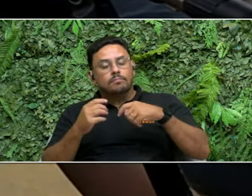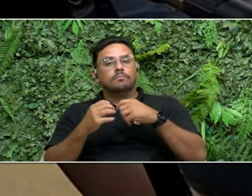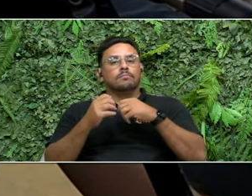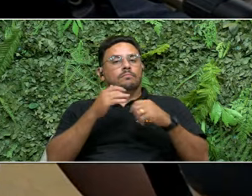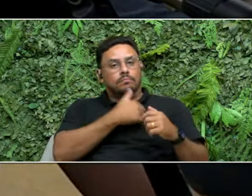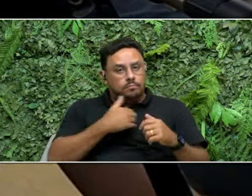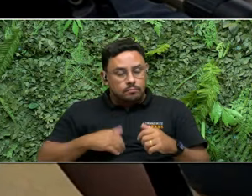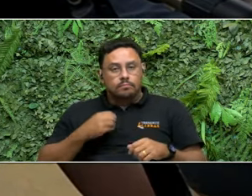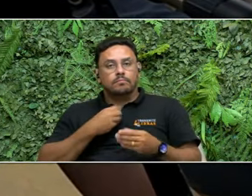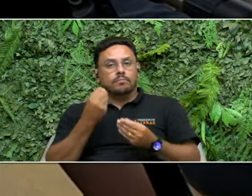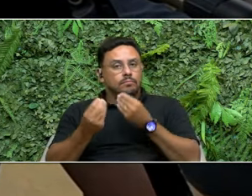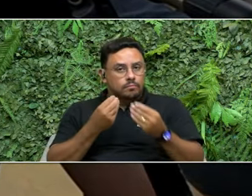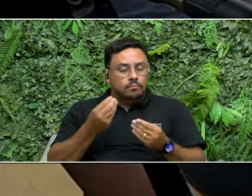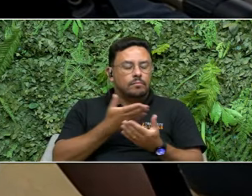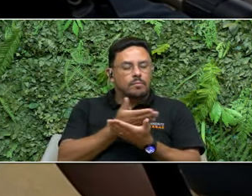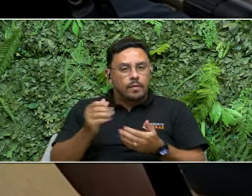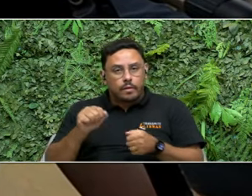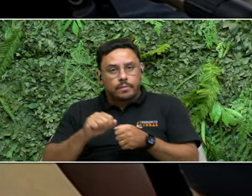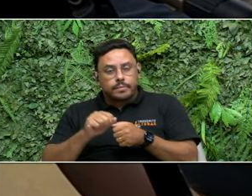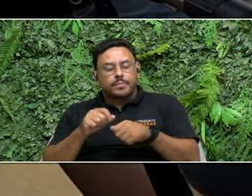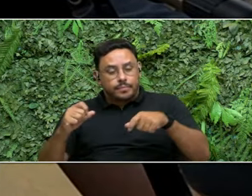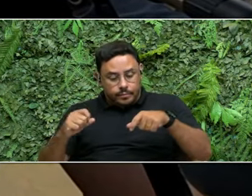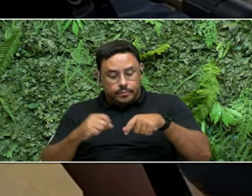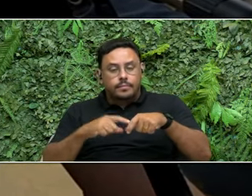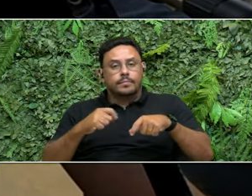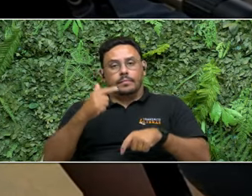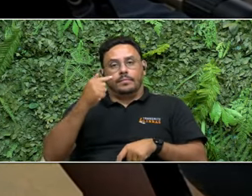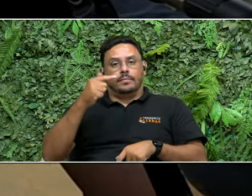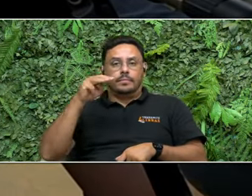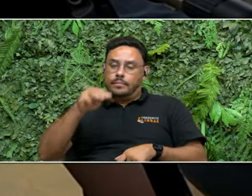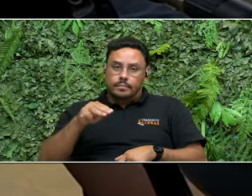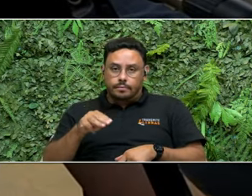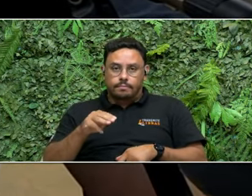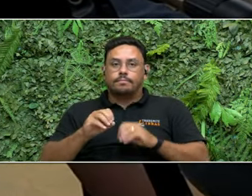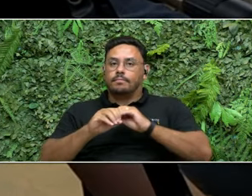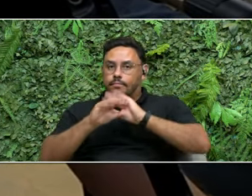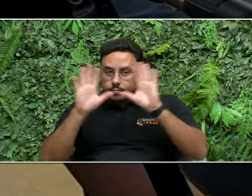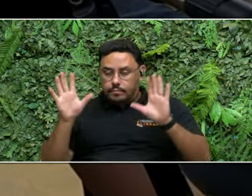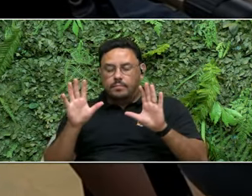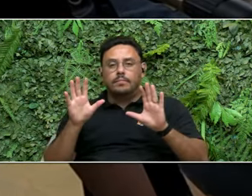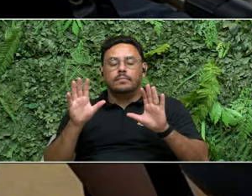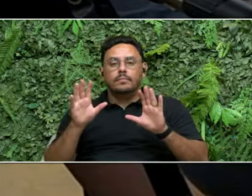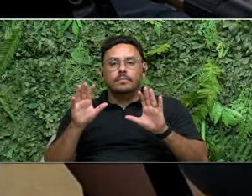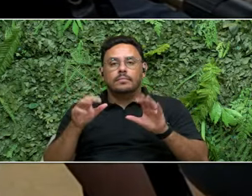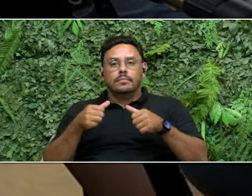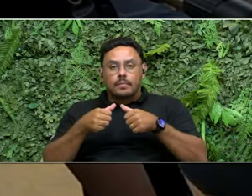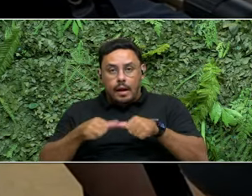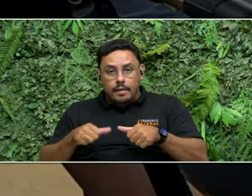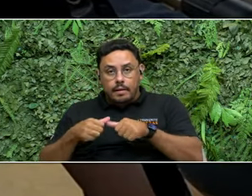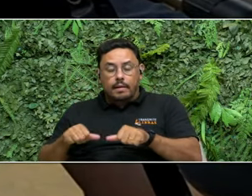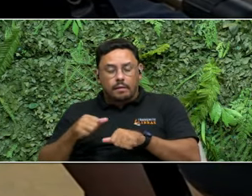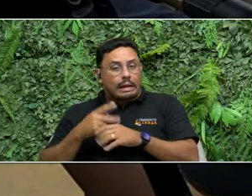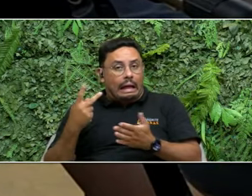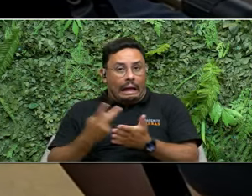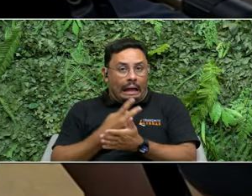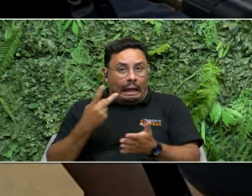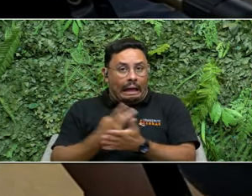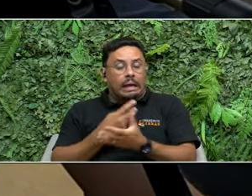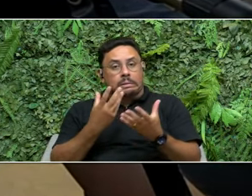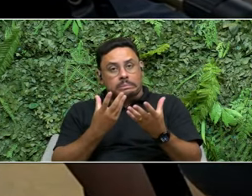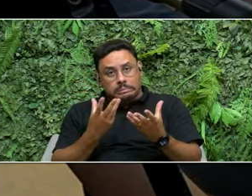a postura e fazer um gol aos 7 minutos é claro com a defesa titubeante a defesa falhando muito